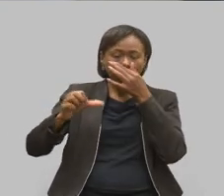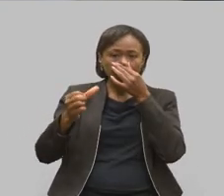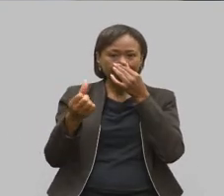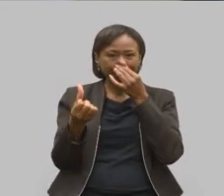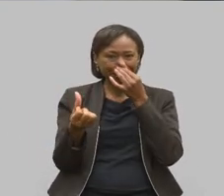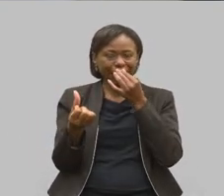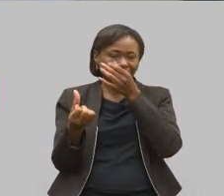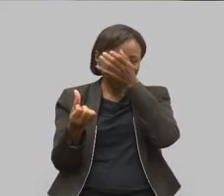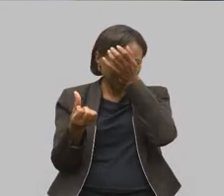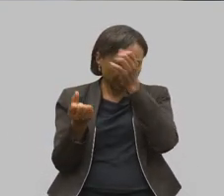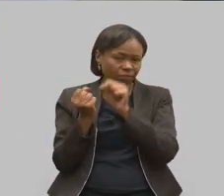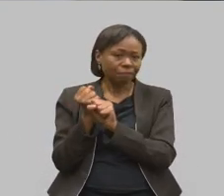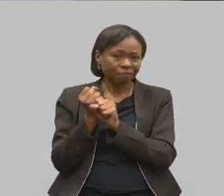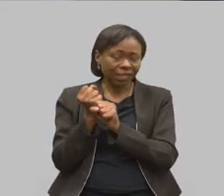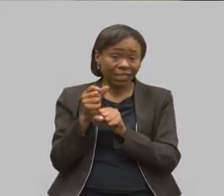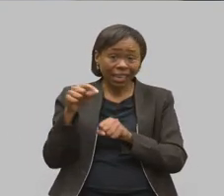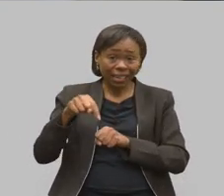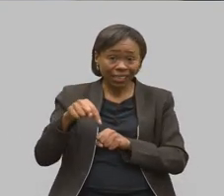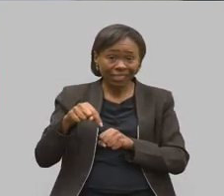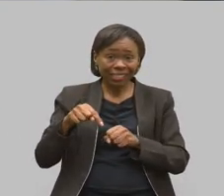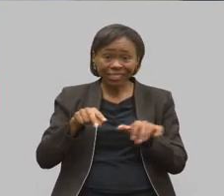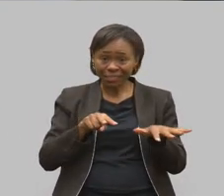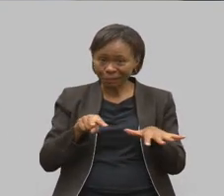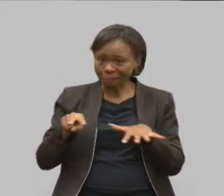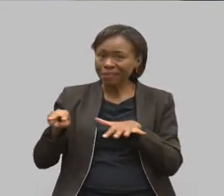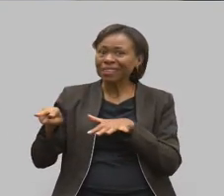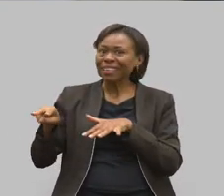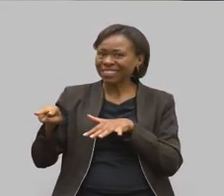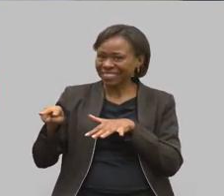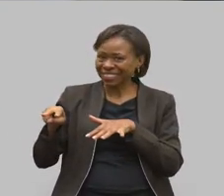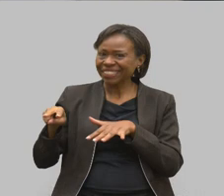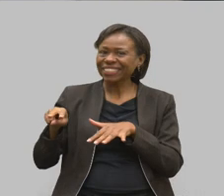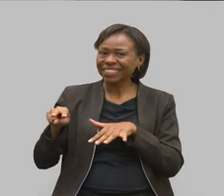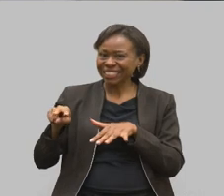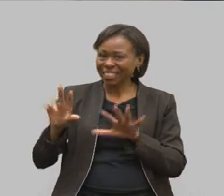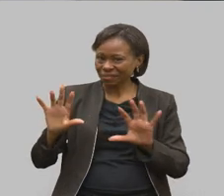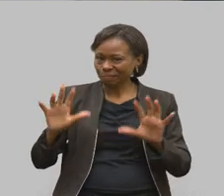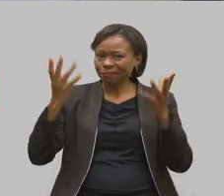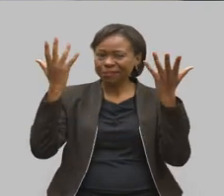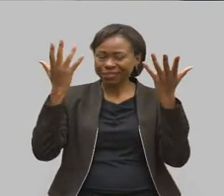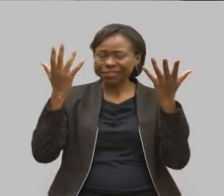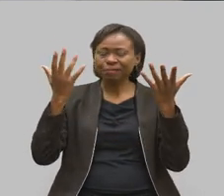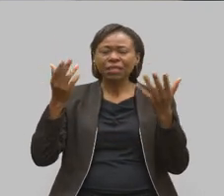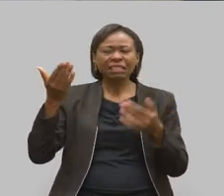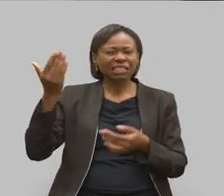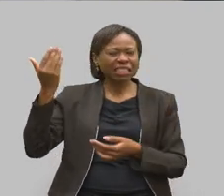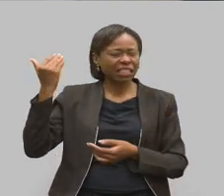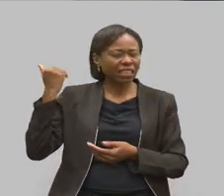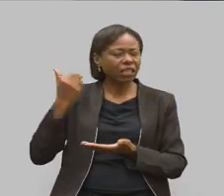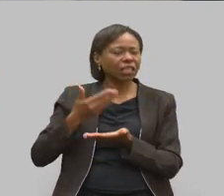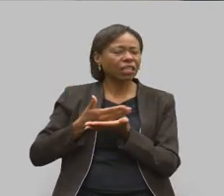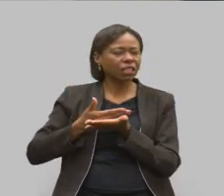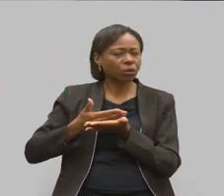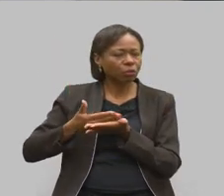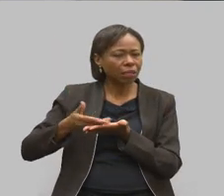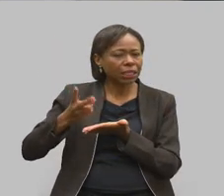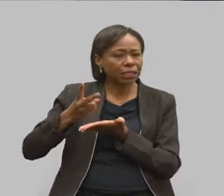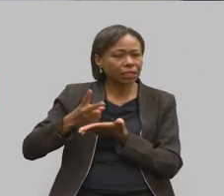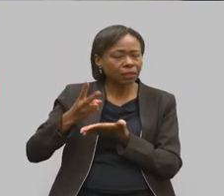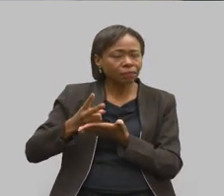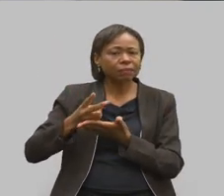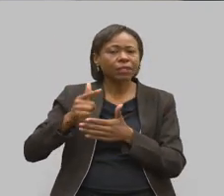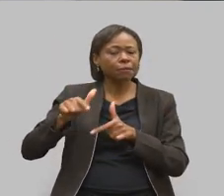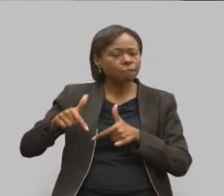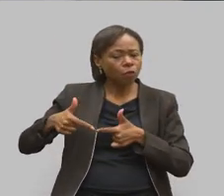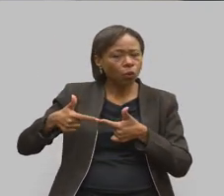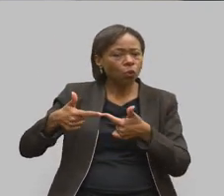semana 96 anos de vida eh desde o início trabalhando com doenças raras